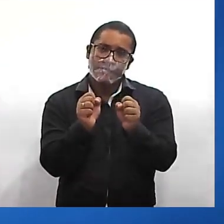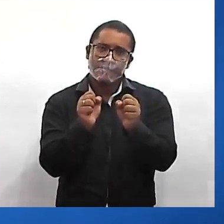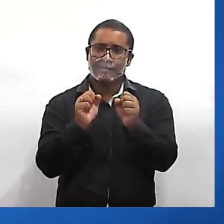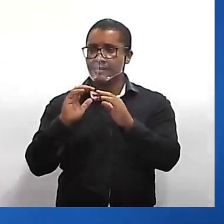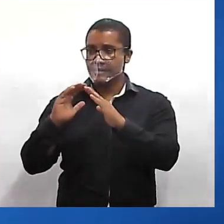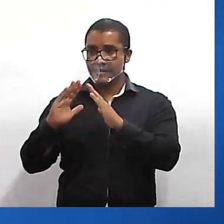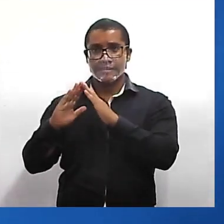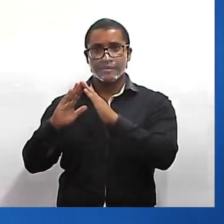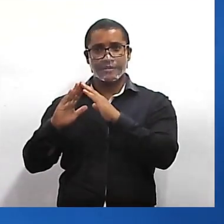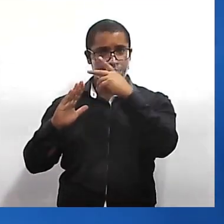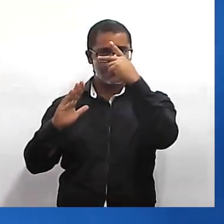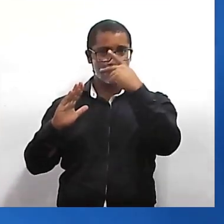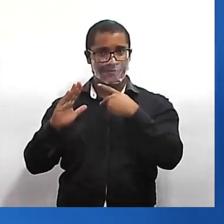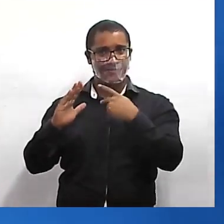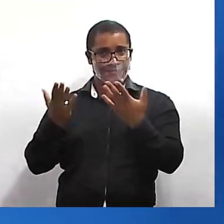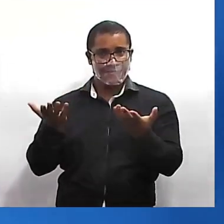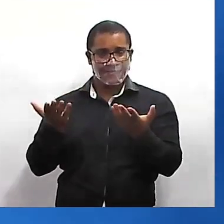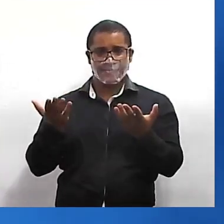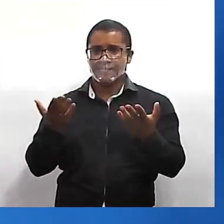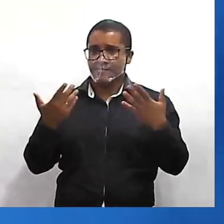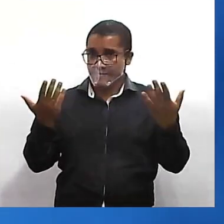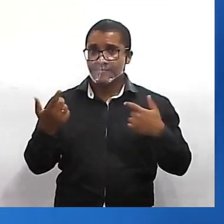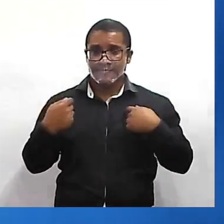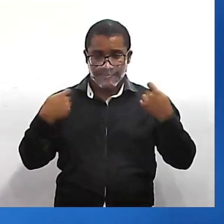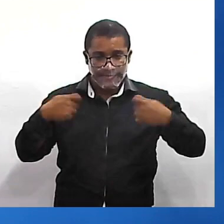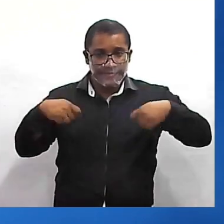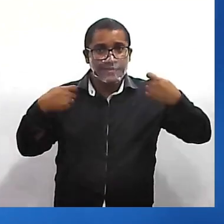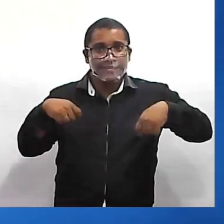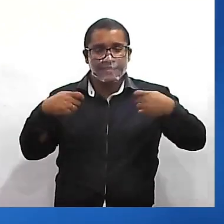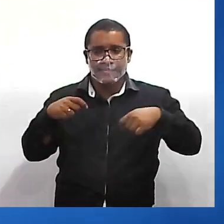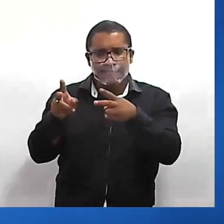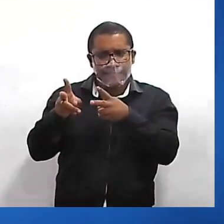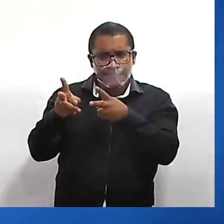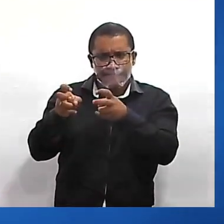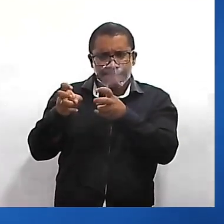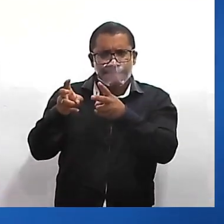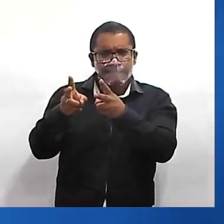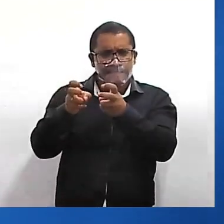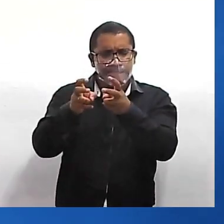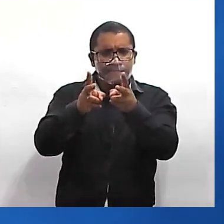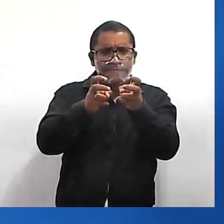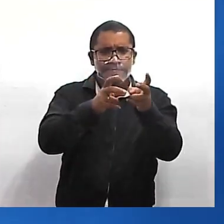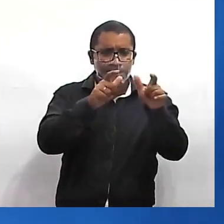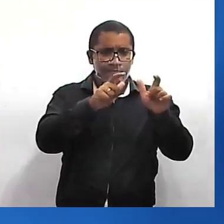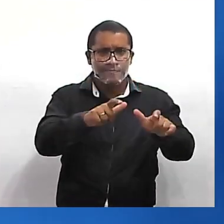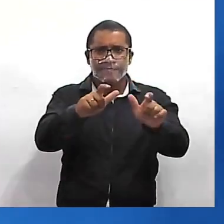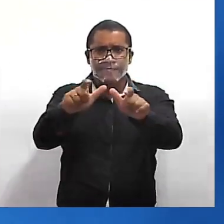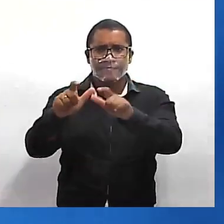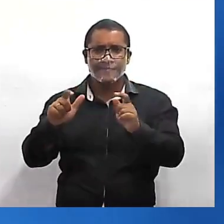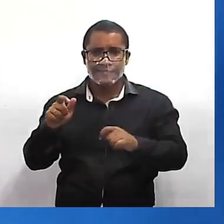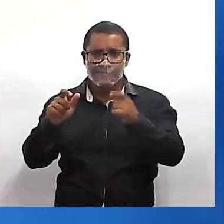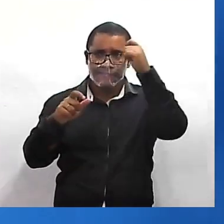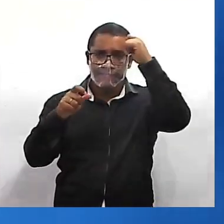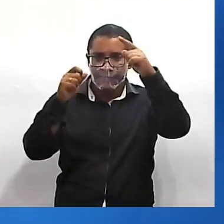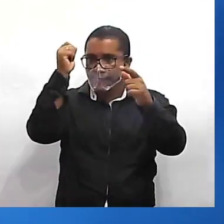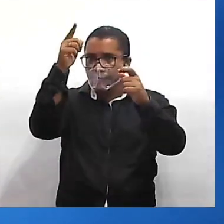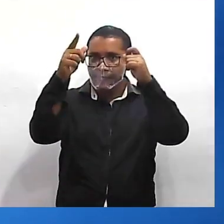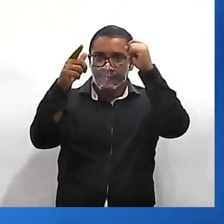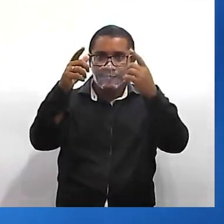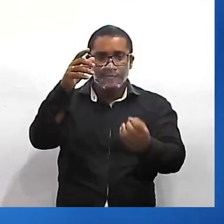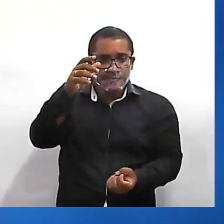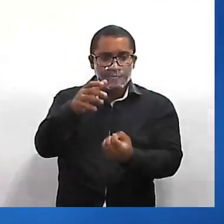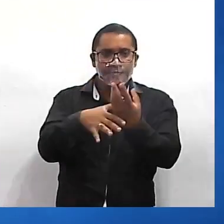minha casa. Então, eu preciso perceber esses espaços criativos em que eu estou